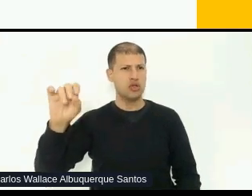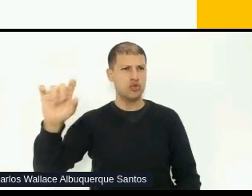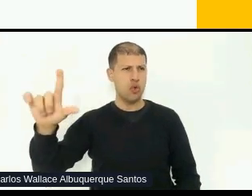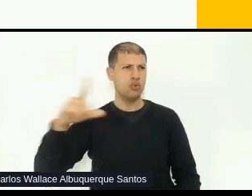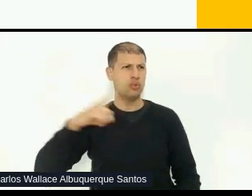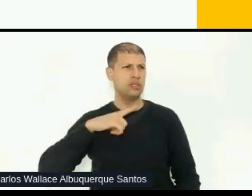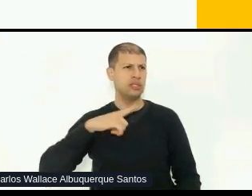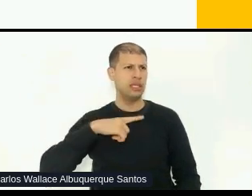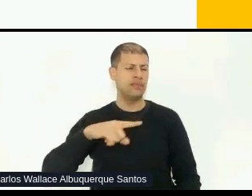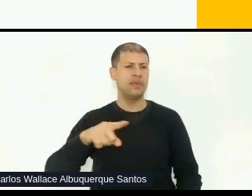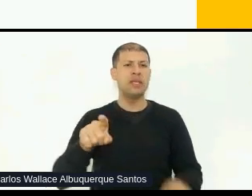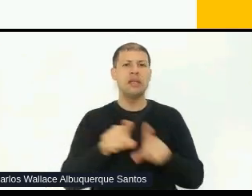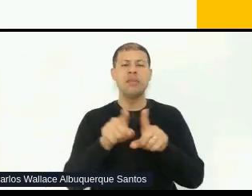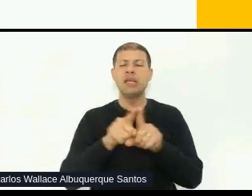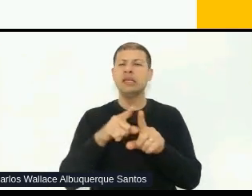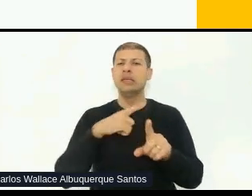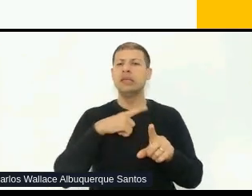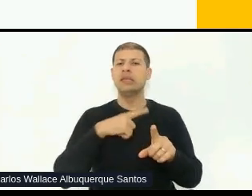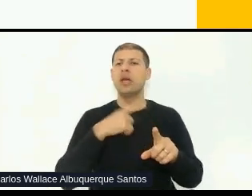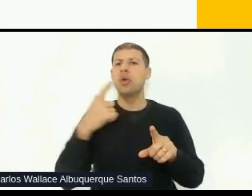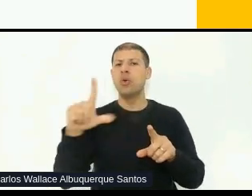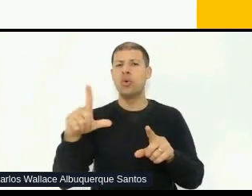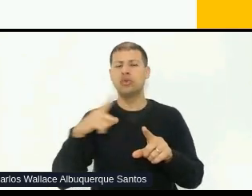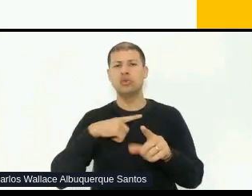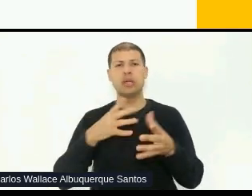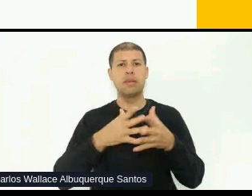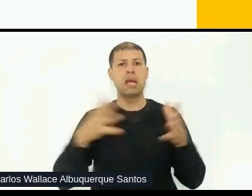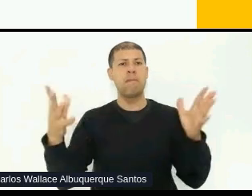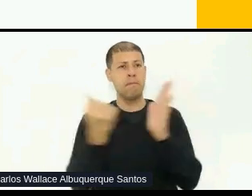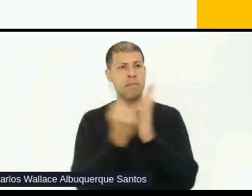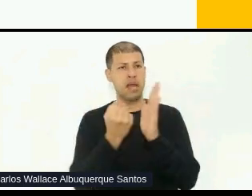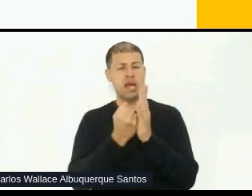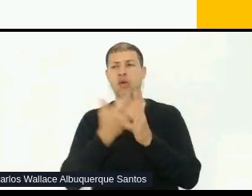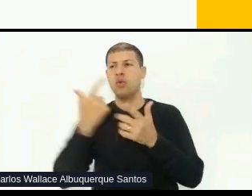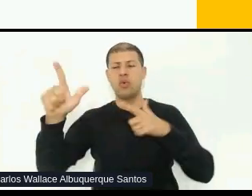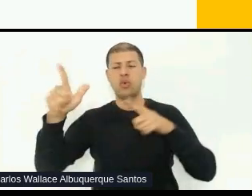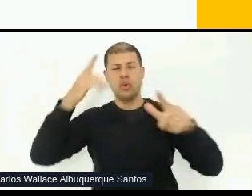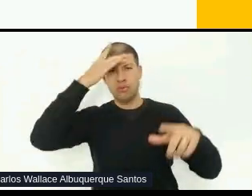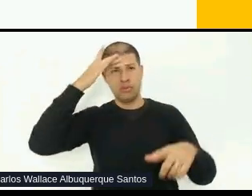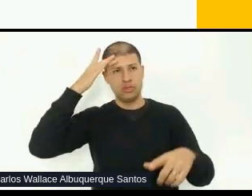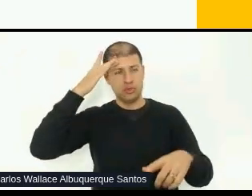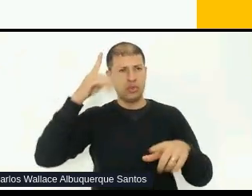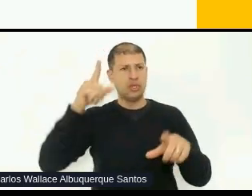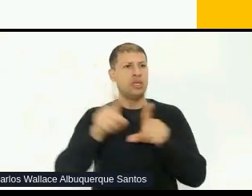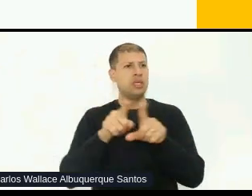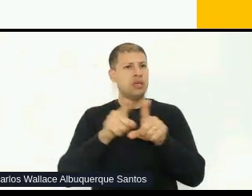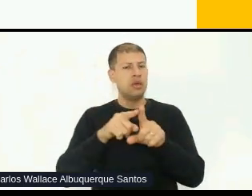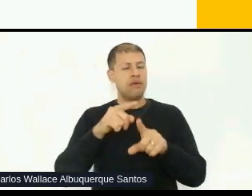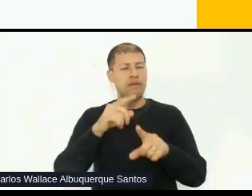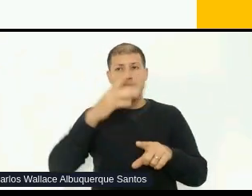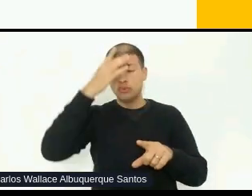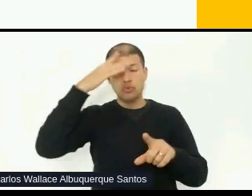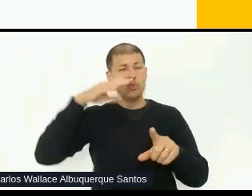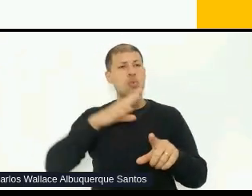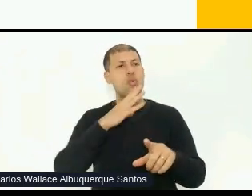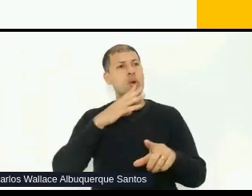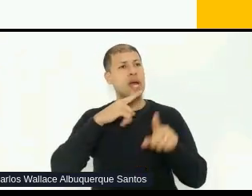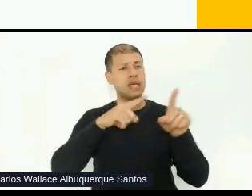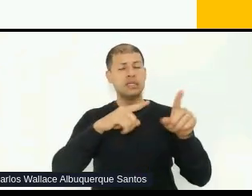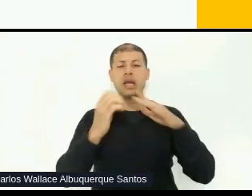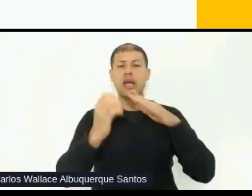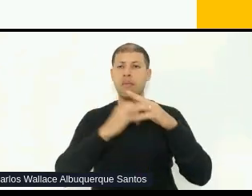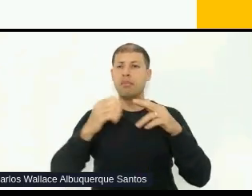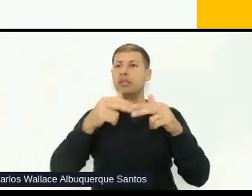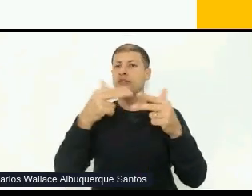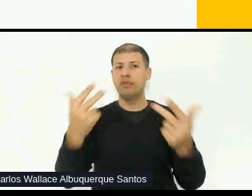tem aqui o assunto da marca. Então eu começo a expandir a minha marca para outros públicos e com isso eu passo a ser reconhecida como uma empresa diversa. De novo, eu